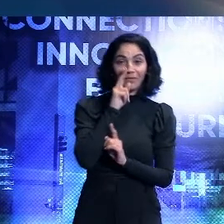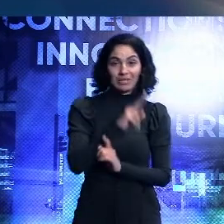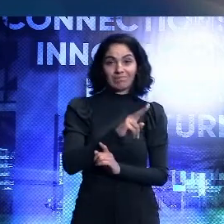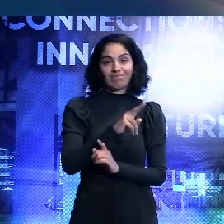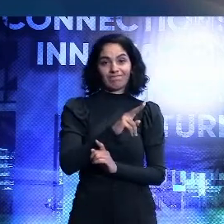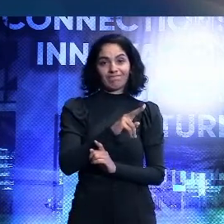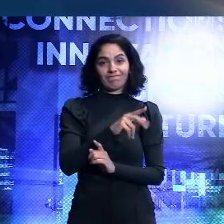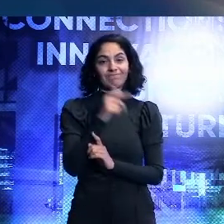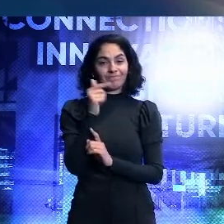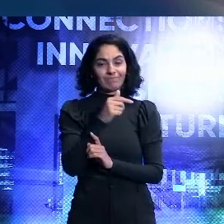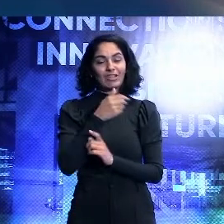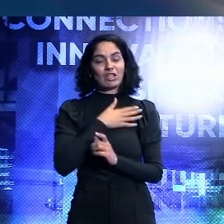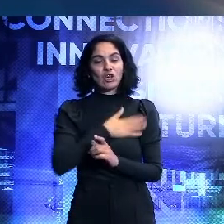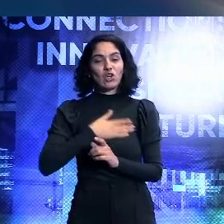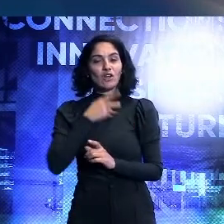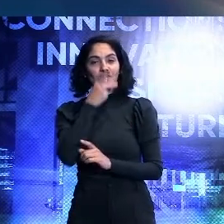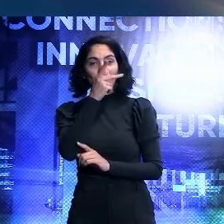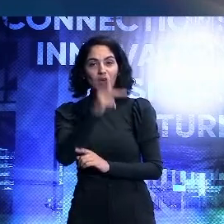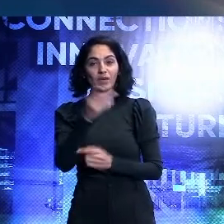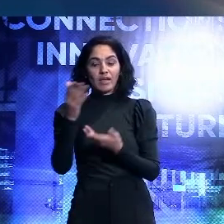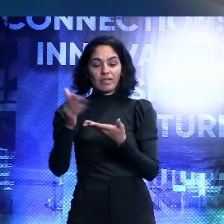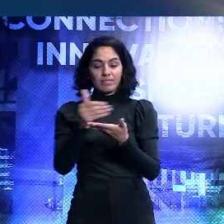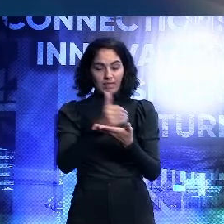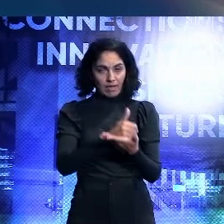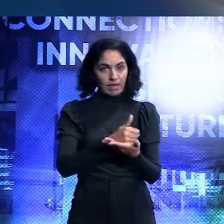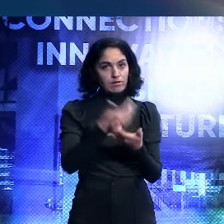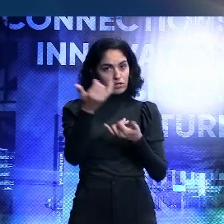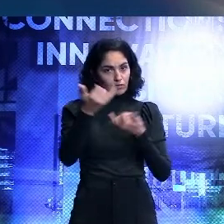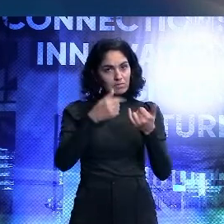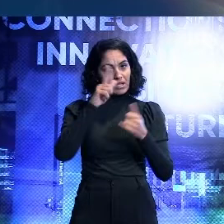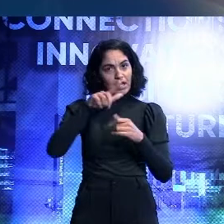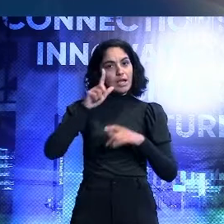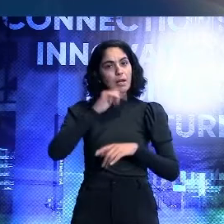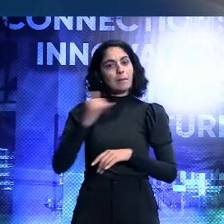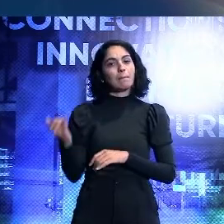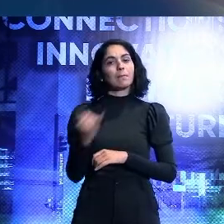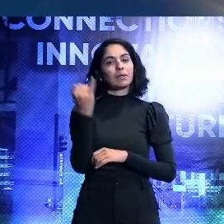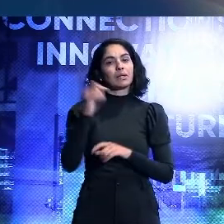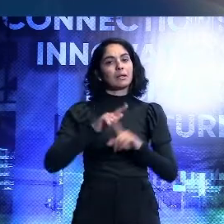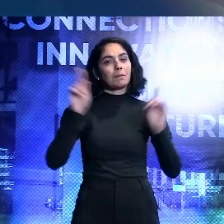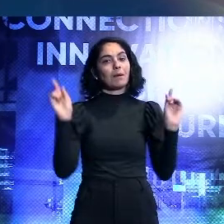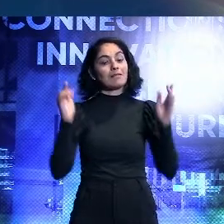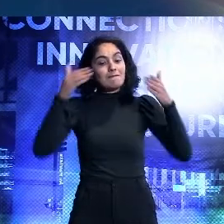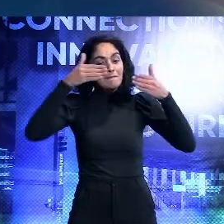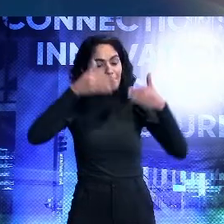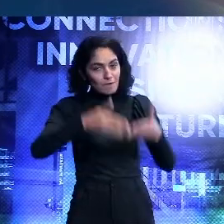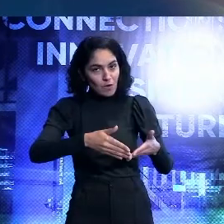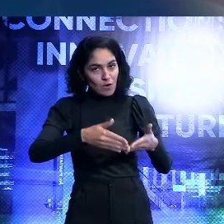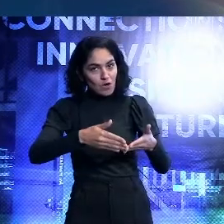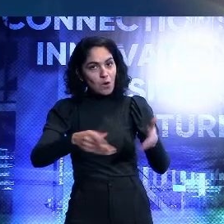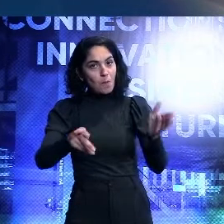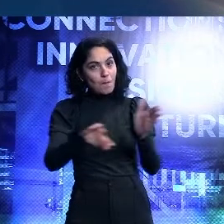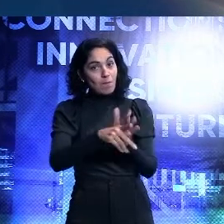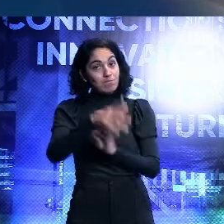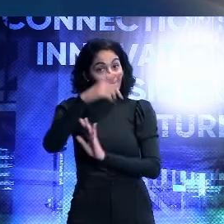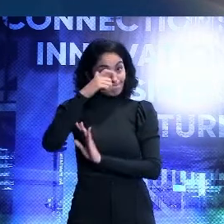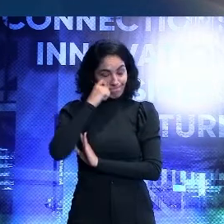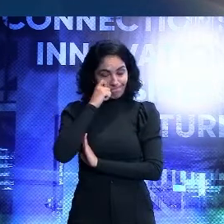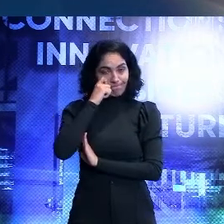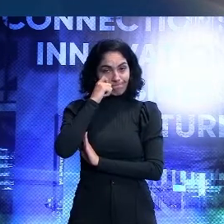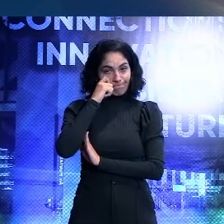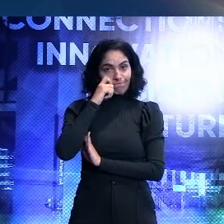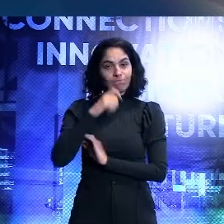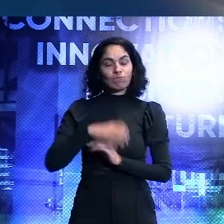Ohno, ele gosta muito de dizer que dados são importantes, porém eu coloco mais ênfase nos fatos.